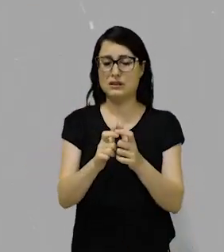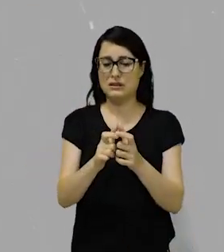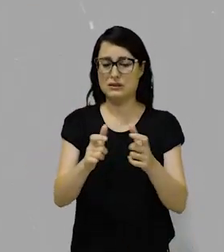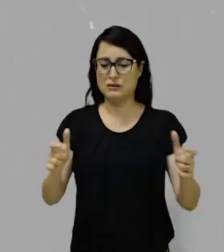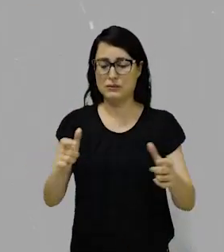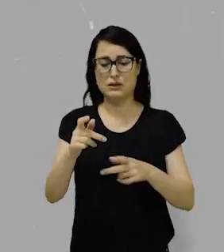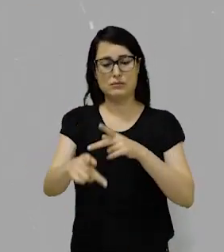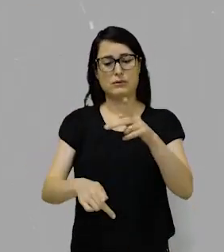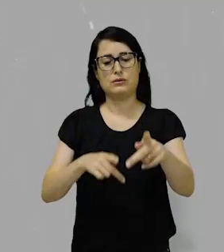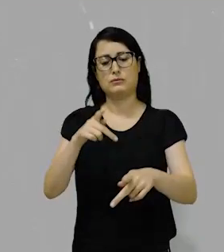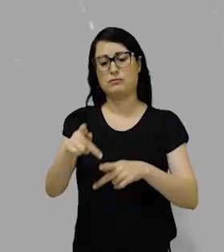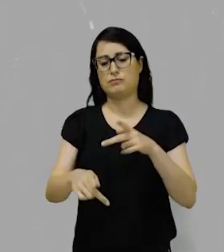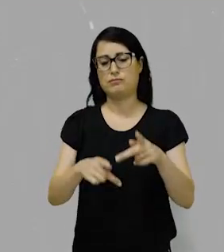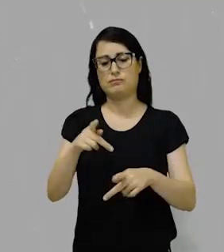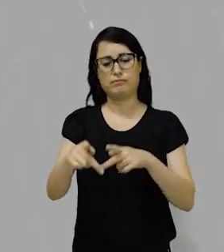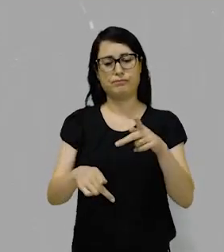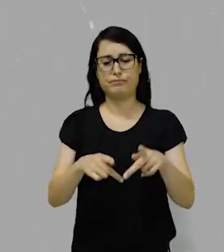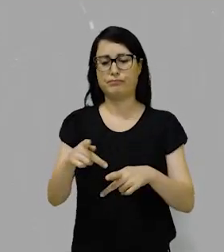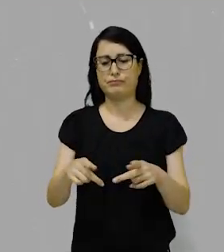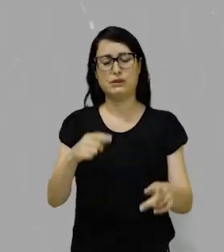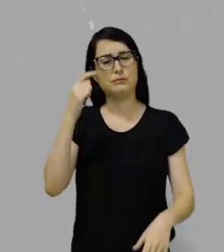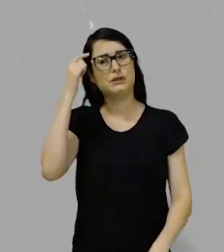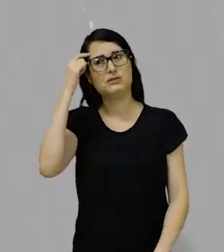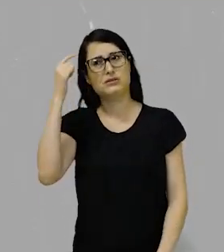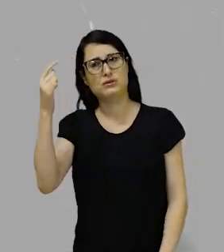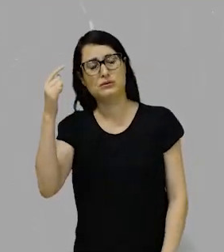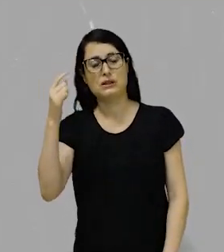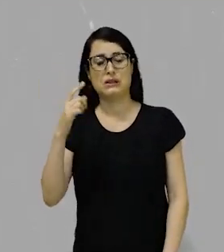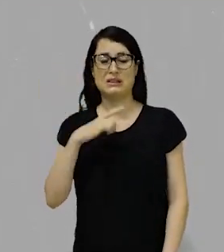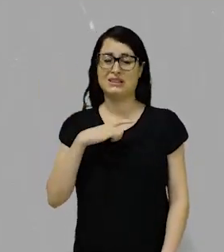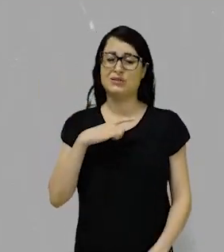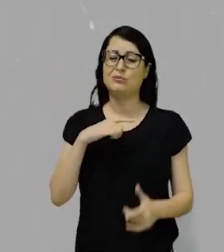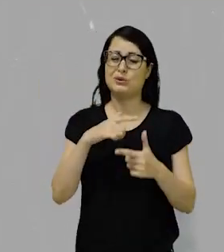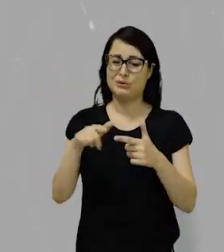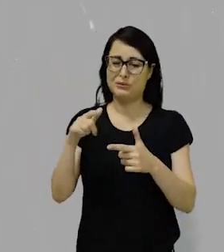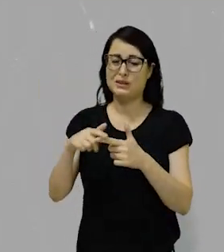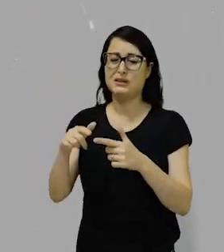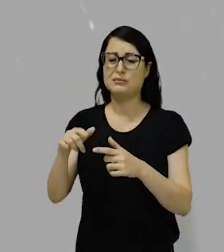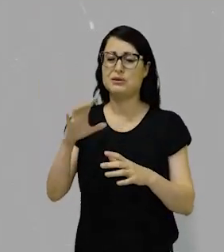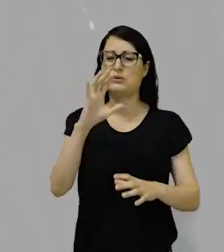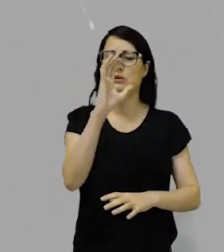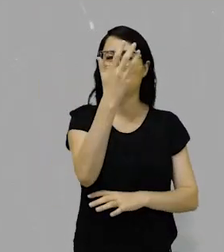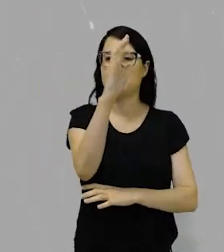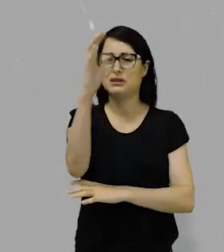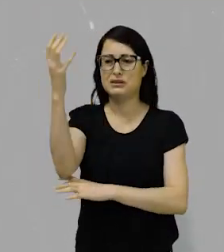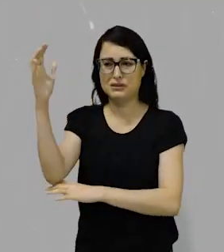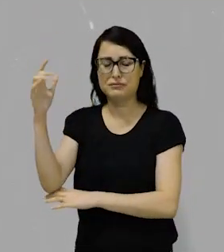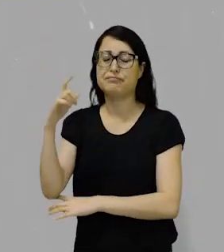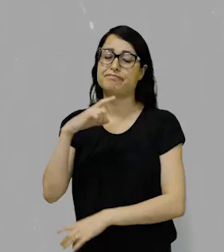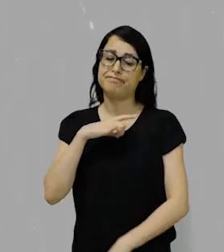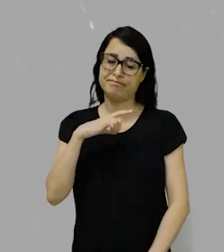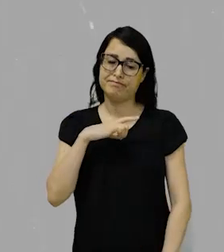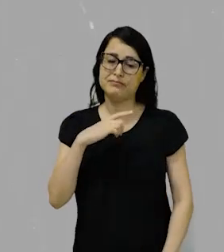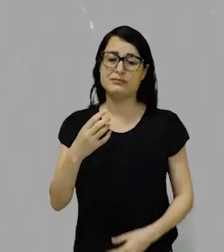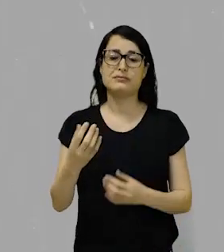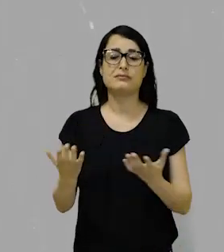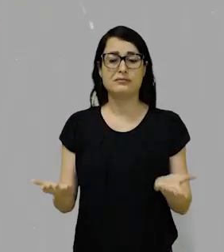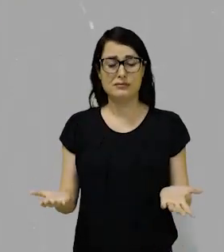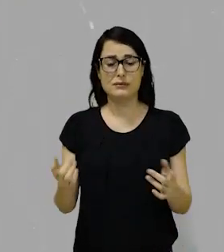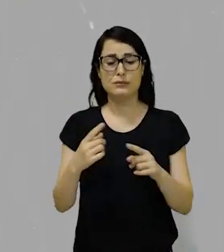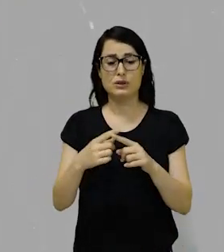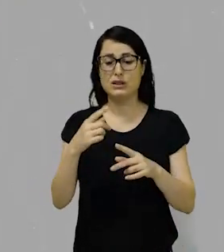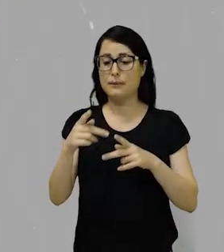populacional exacerbado. O que se pensou? Olha, nós temos uma problemática ambiental. Temos, né? Mas por quê?